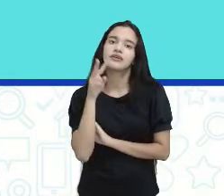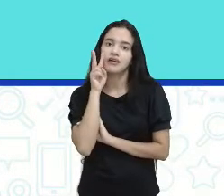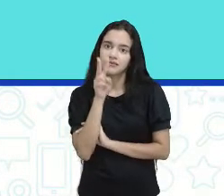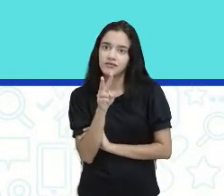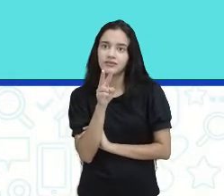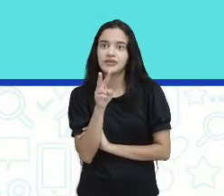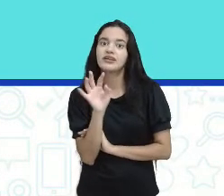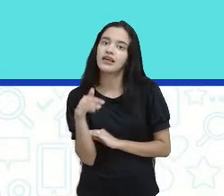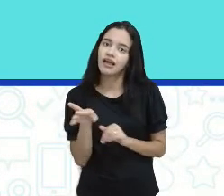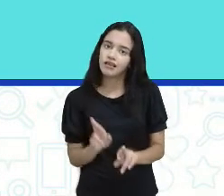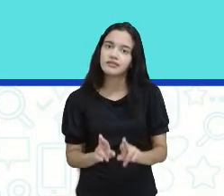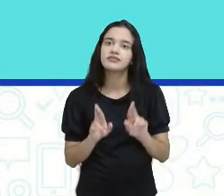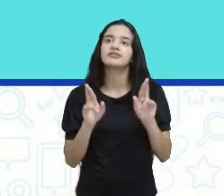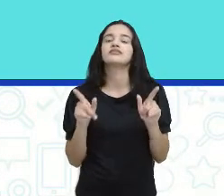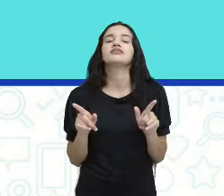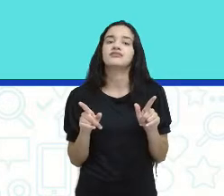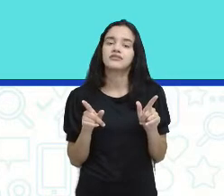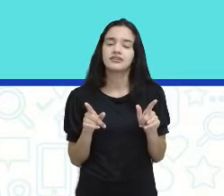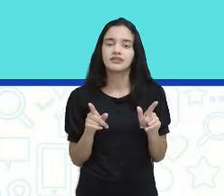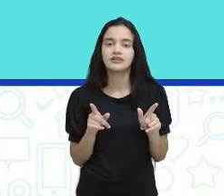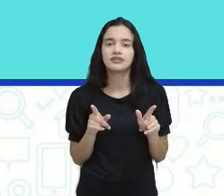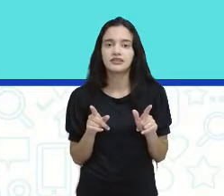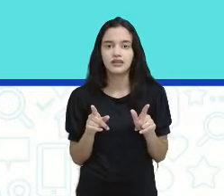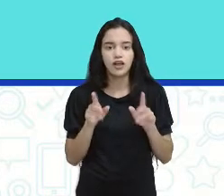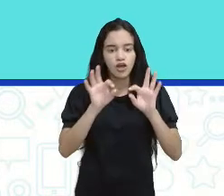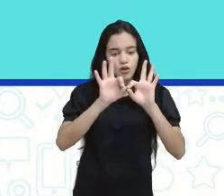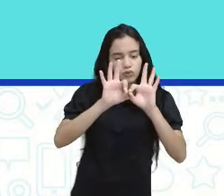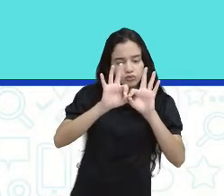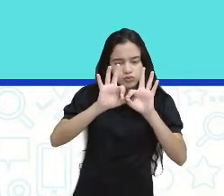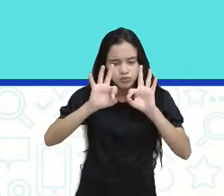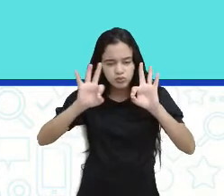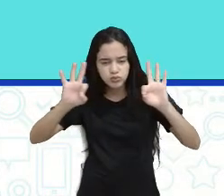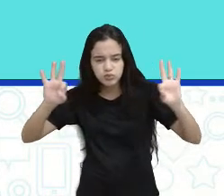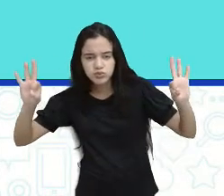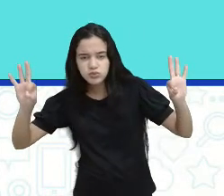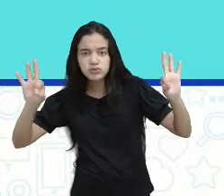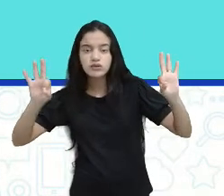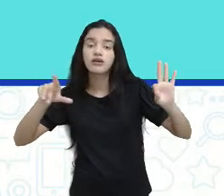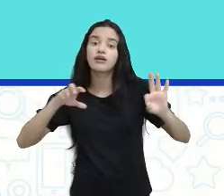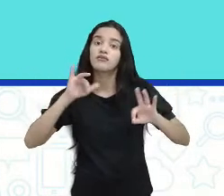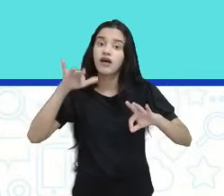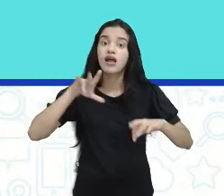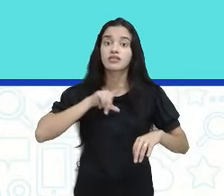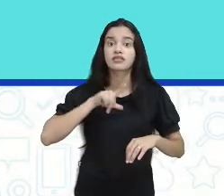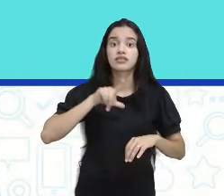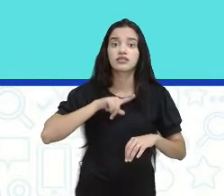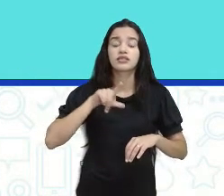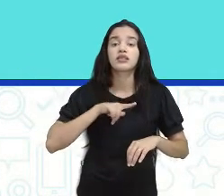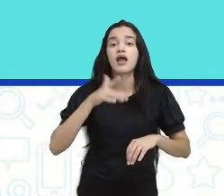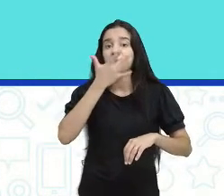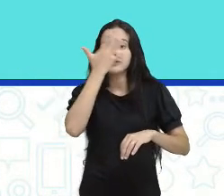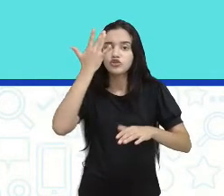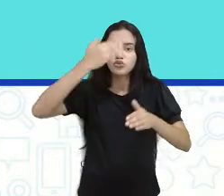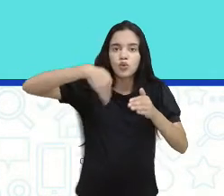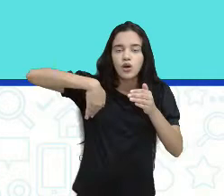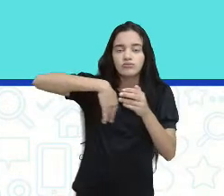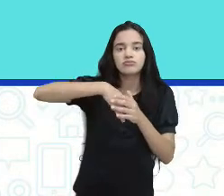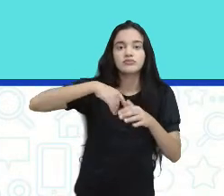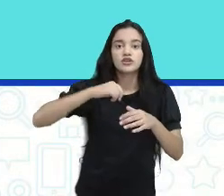lado. Né? Ele é mais horizontal. Você vai ver o jogador indo de maneira vertical, mas o espaço é